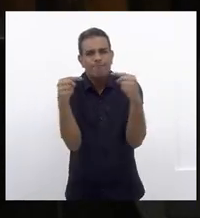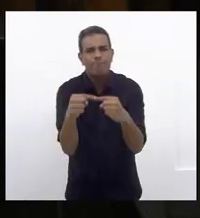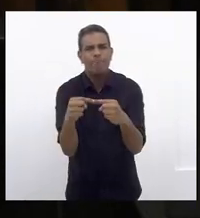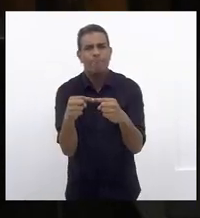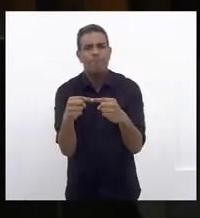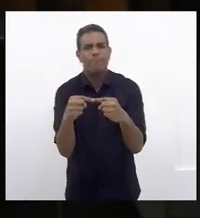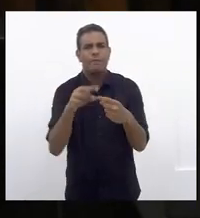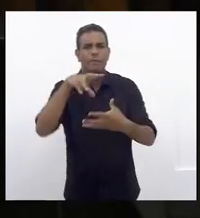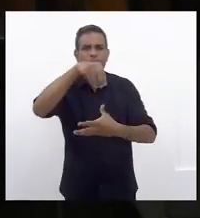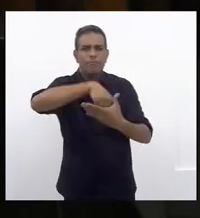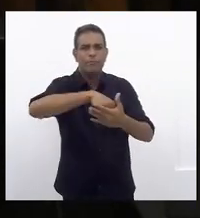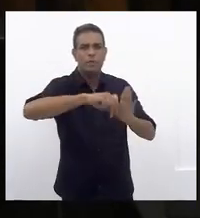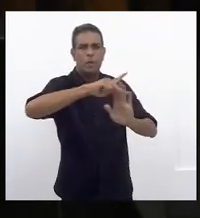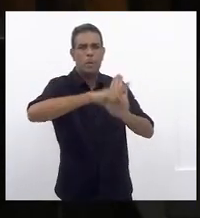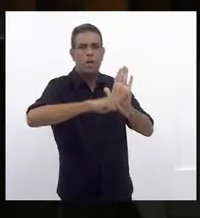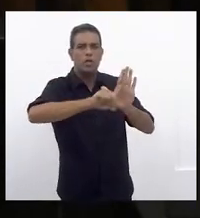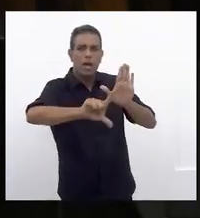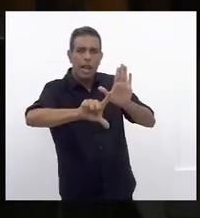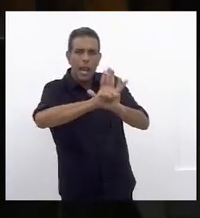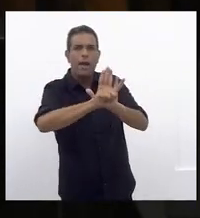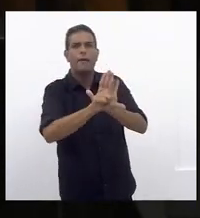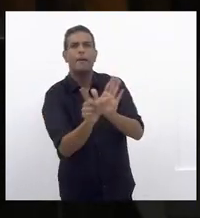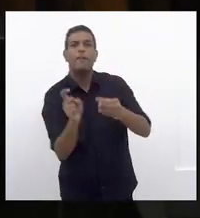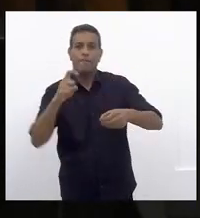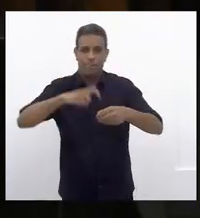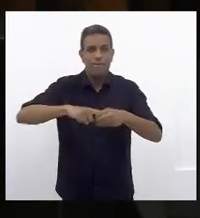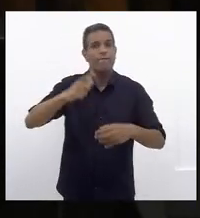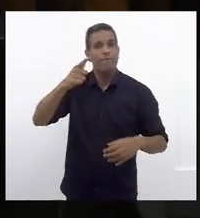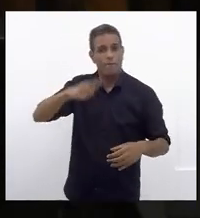nesse projeto de lei. E volto a dizer,